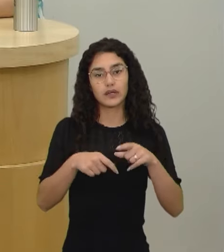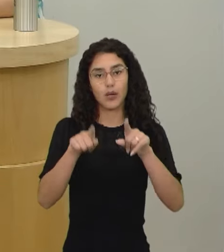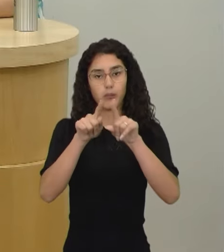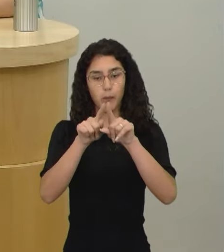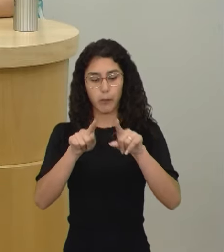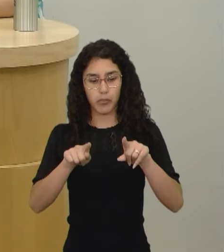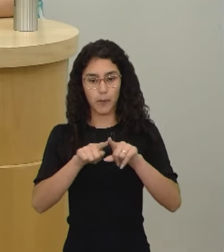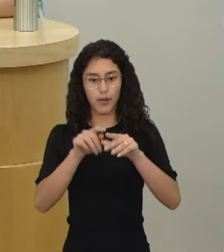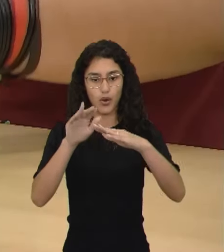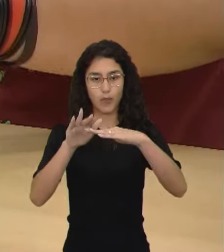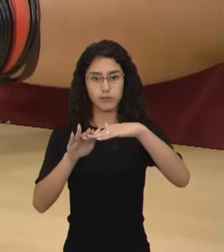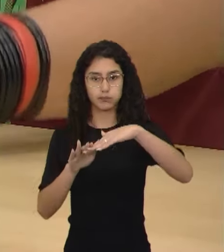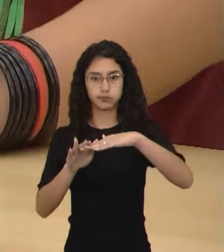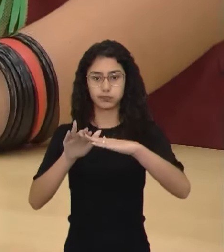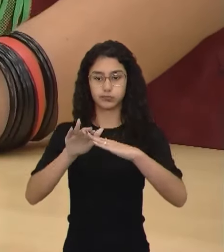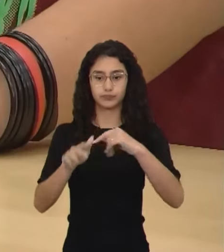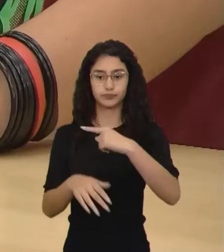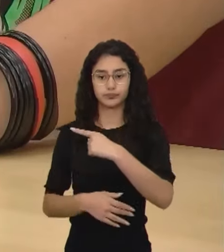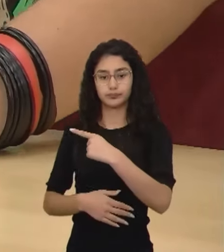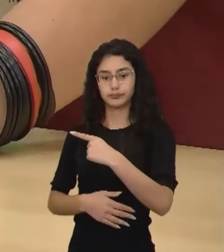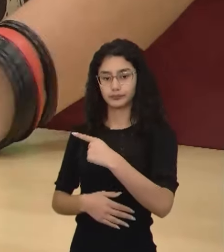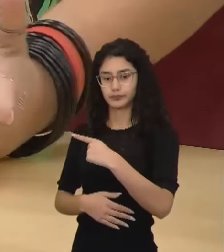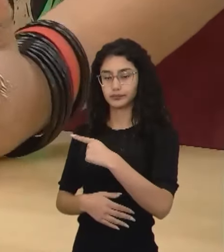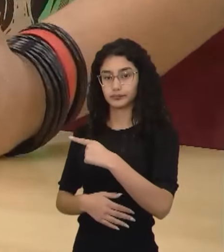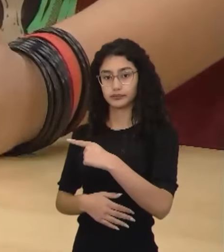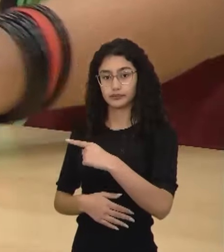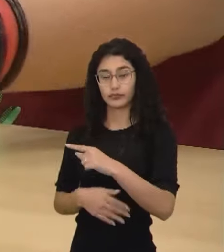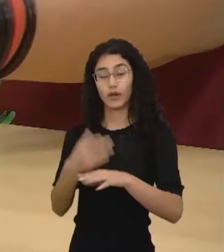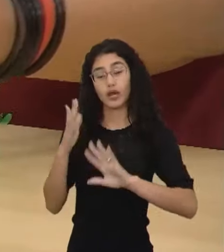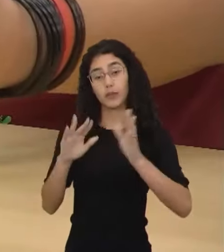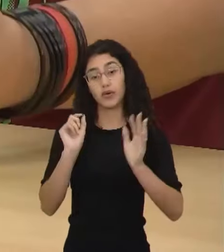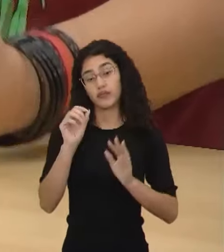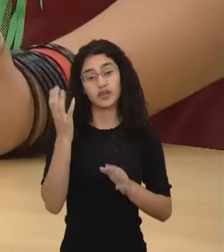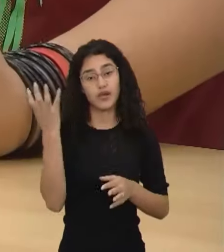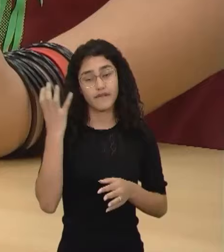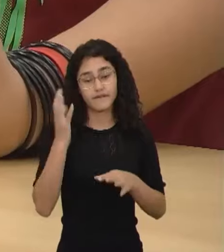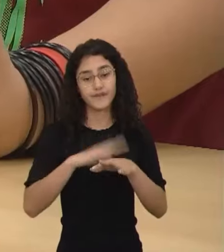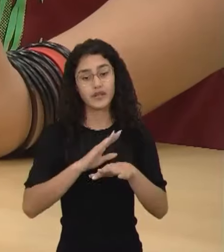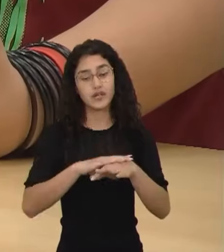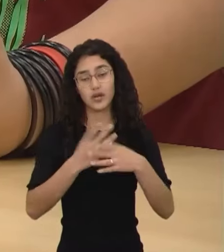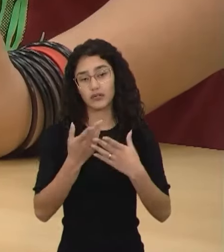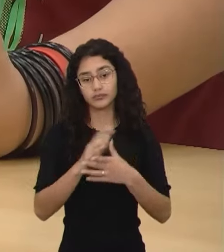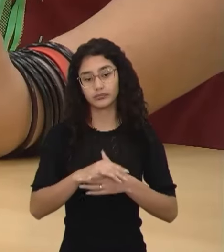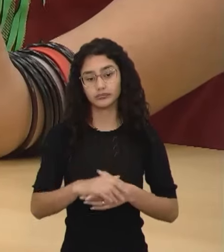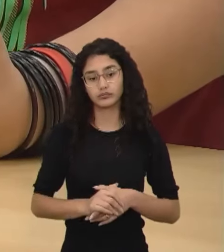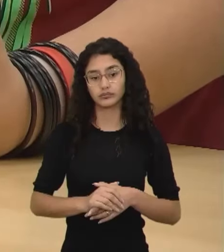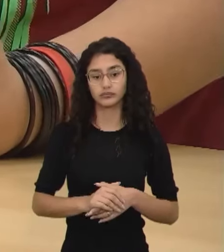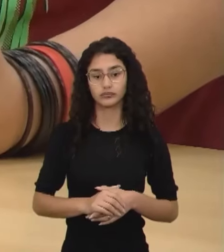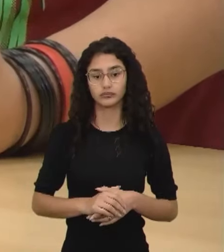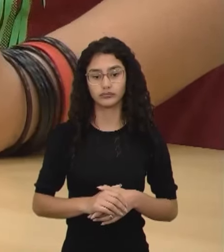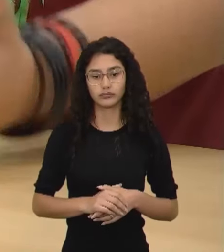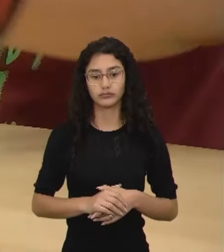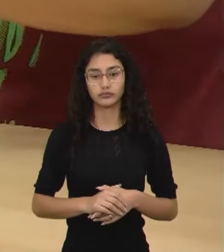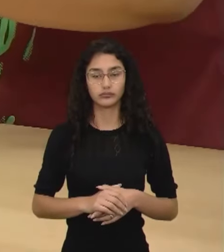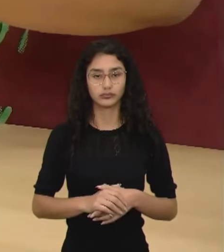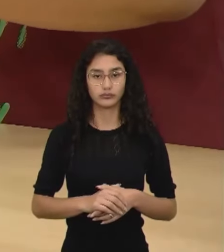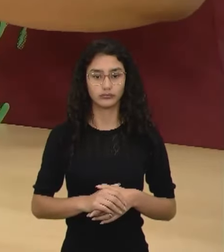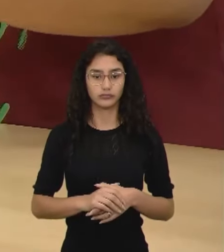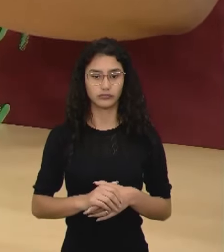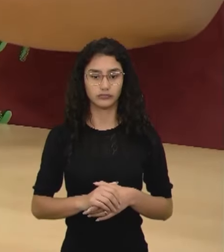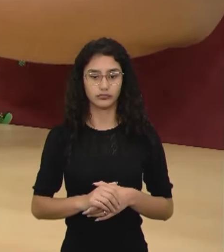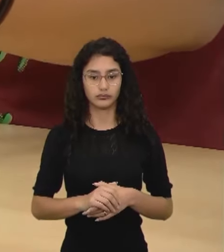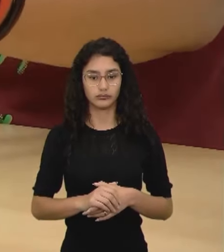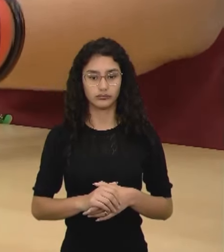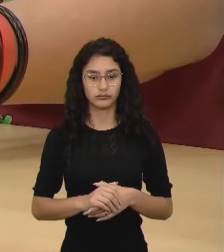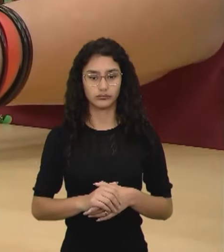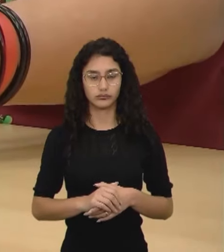desse movimento, ó, aqui. E isso vai depender do que você quiser fazer. Você pode colocar esse livro mais pra cá. E aí, quando você bate aqui, é muito